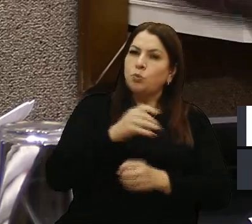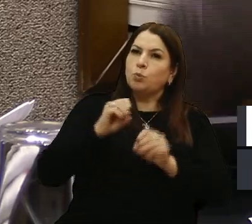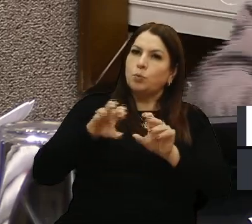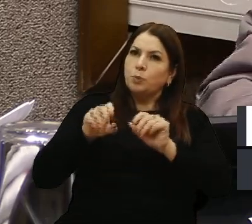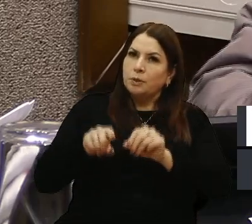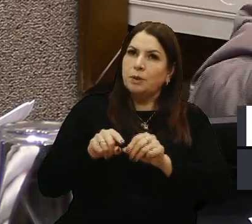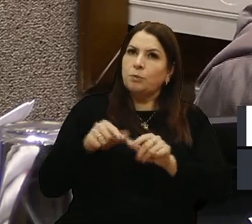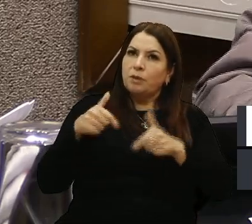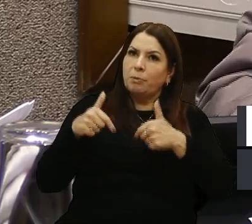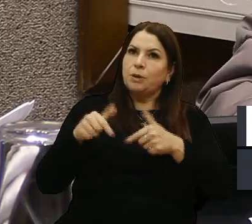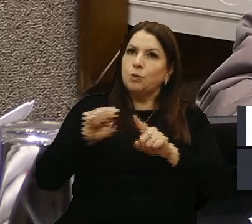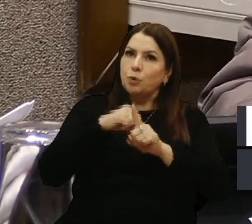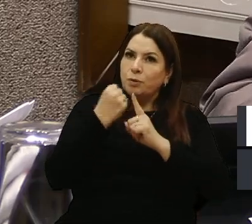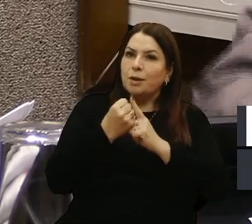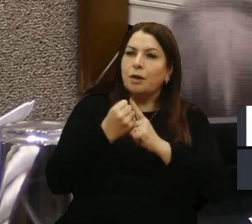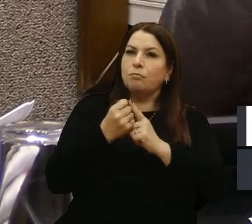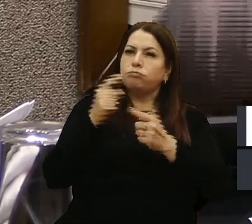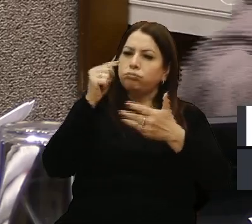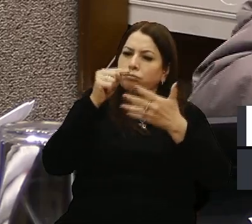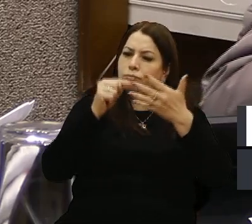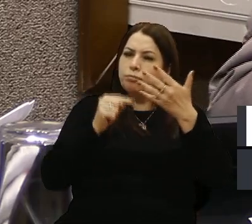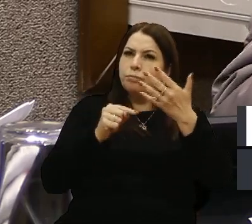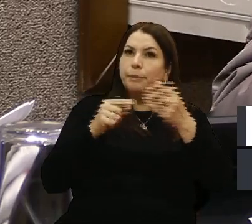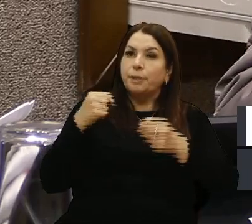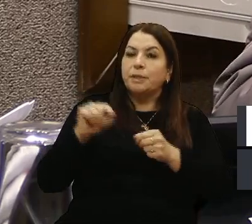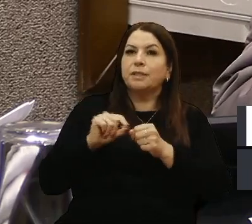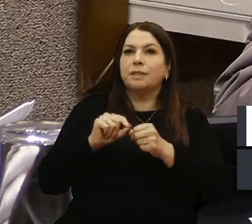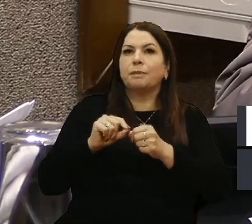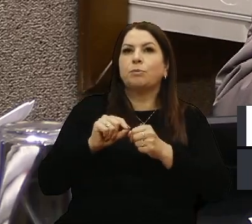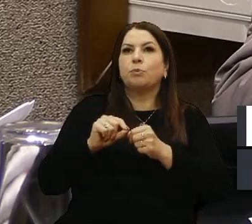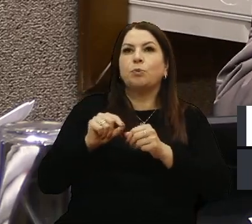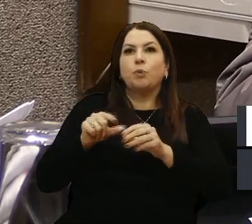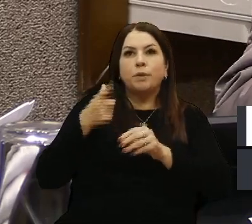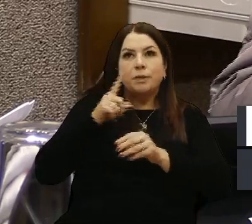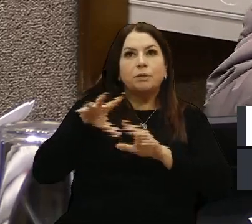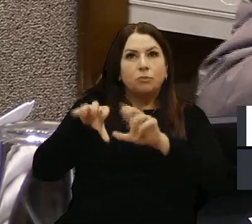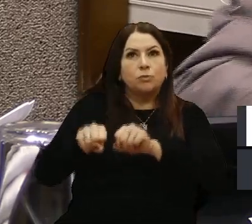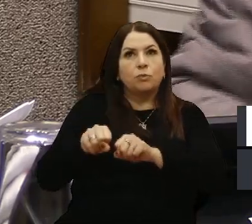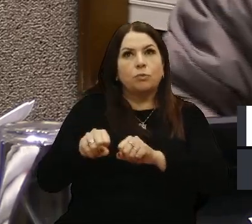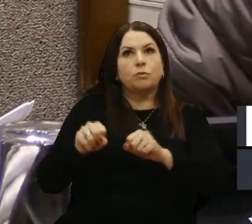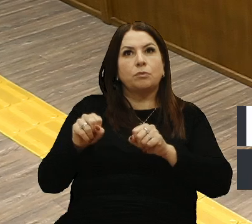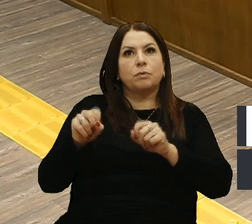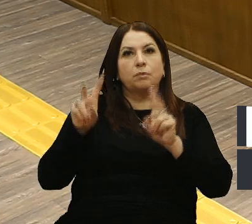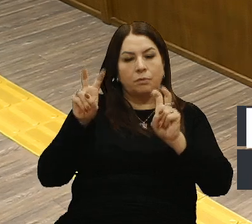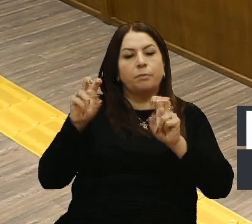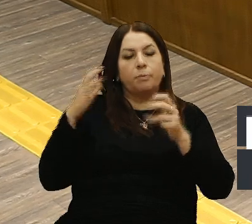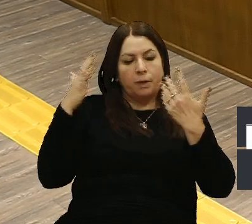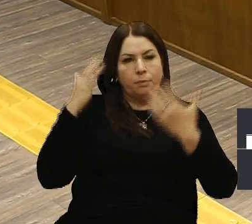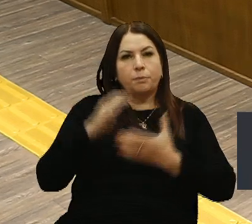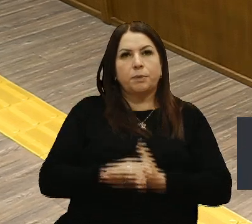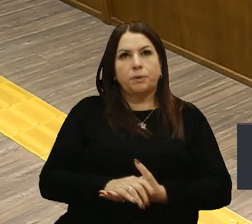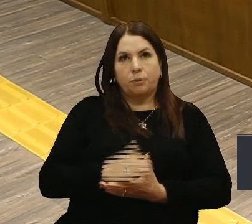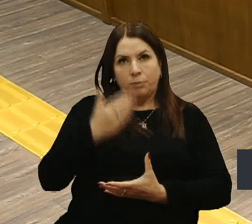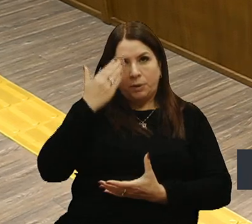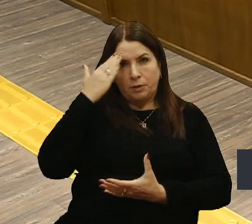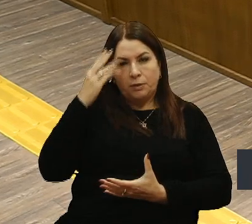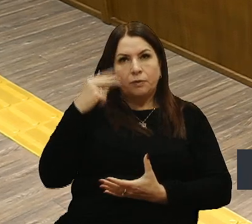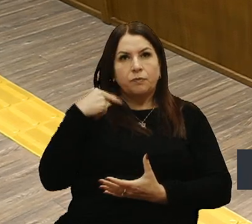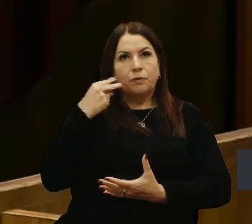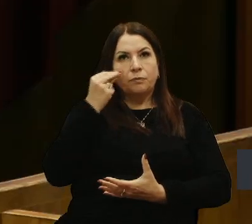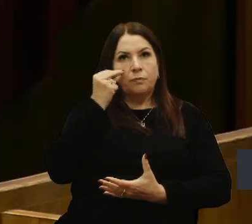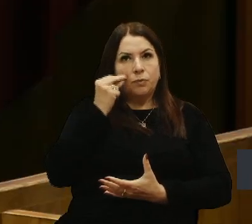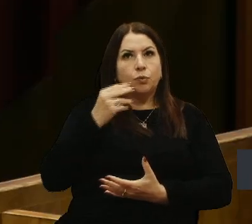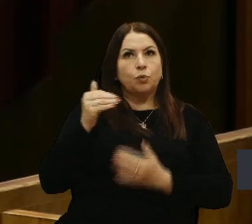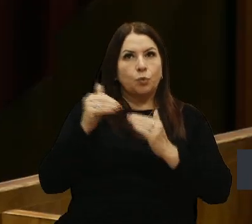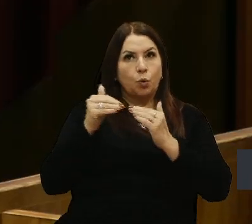com serviço social, com várias questões. Nós precisamos disputar o território, vereador Bortola. Parabéns. Obrigado, vereador Cláudio. Concordo